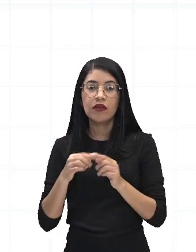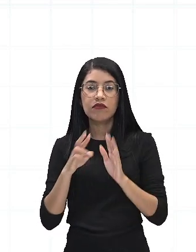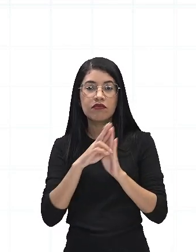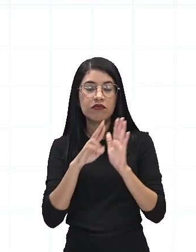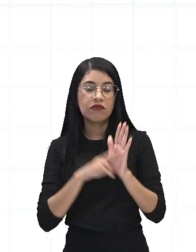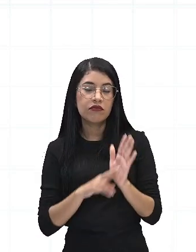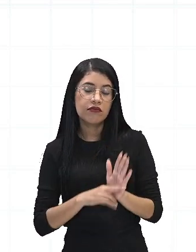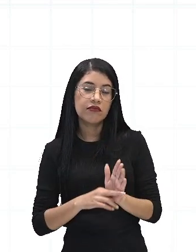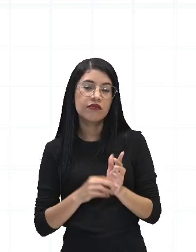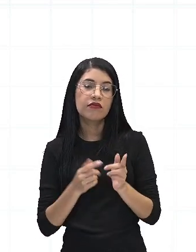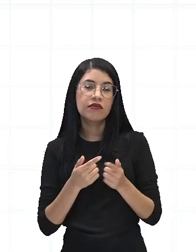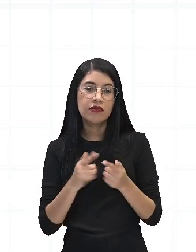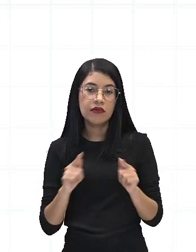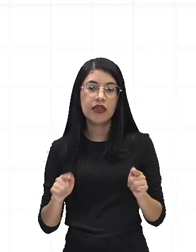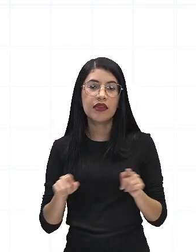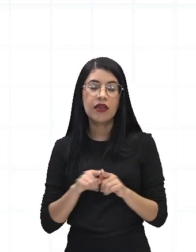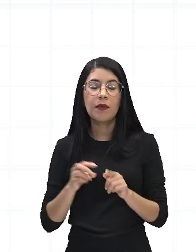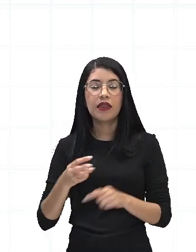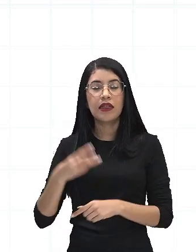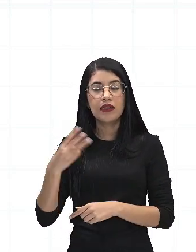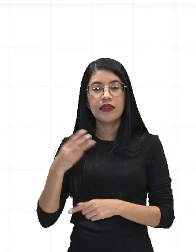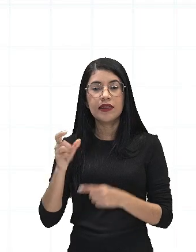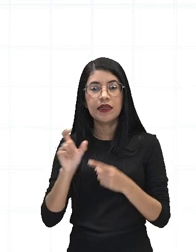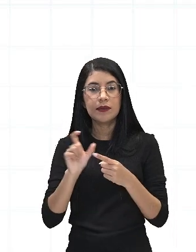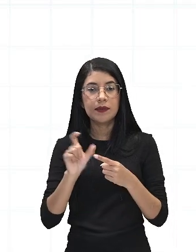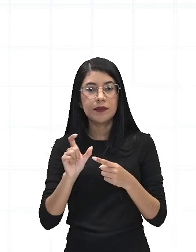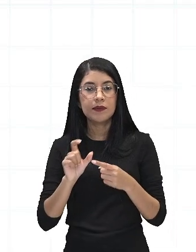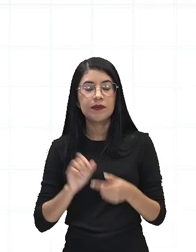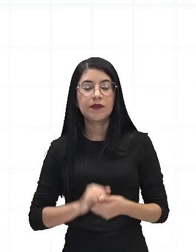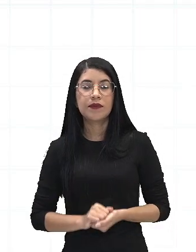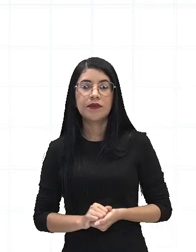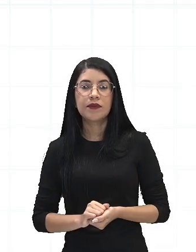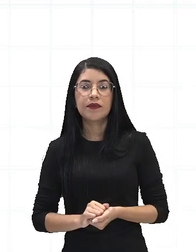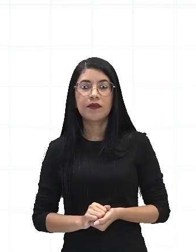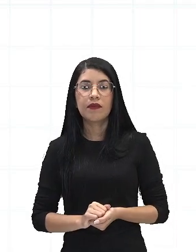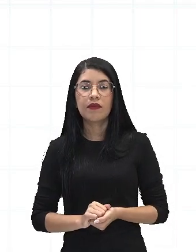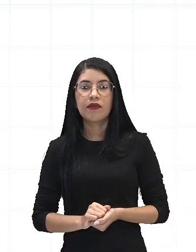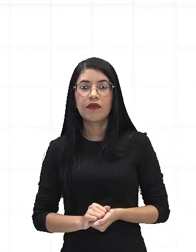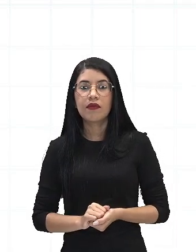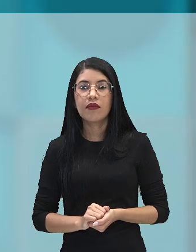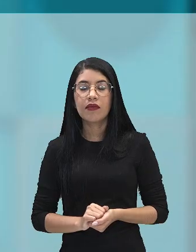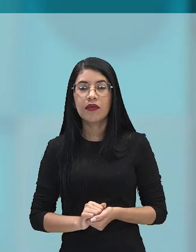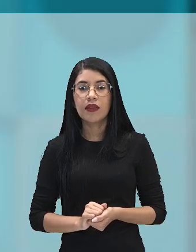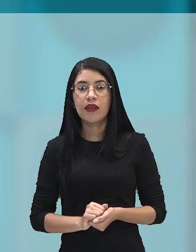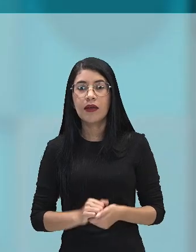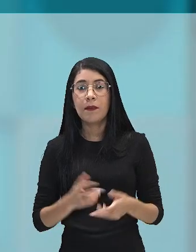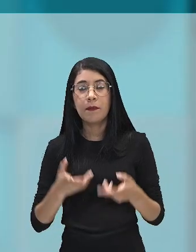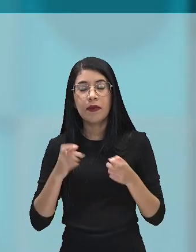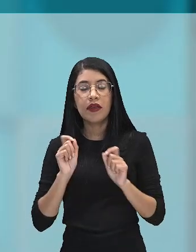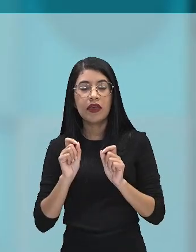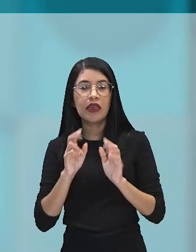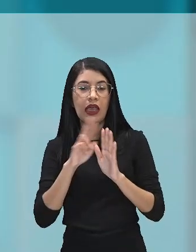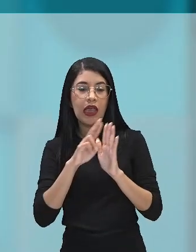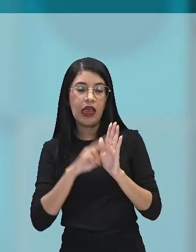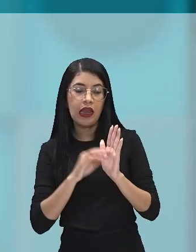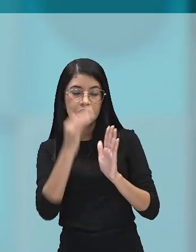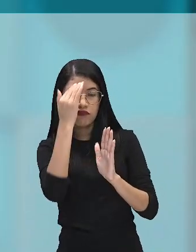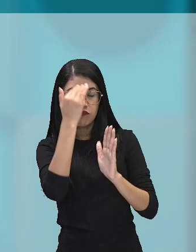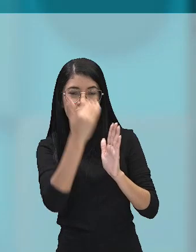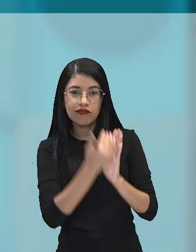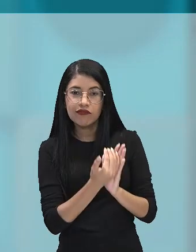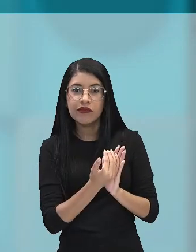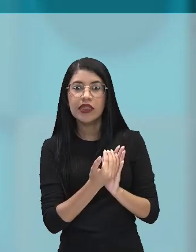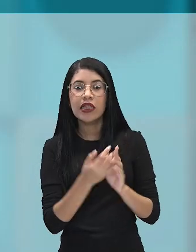norma, na terceira pessoa do singular. Observem que seguir as regras gramaticais, seguir